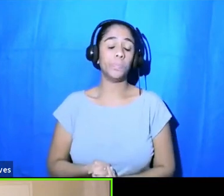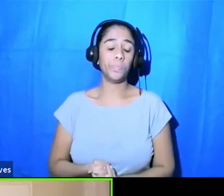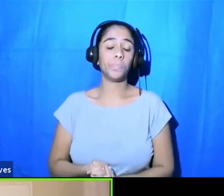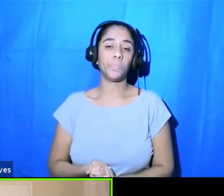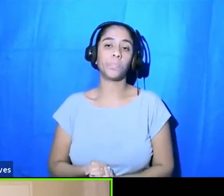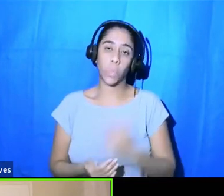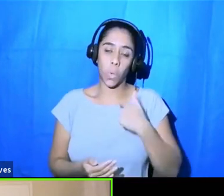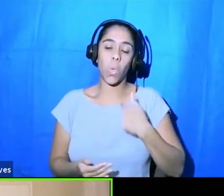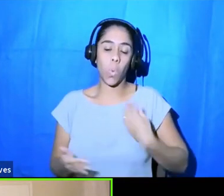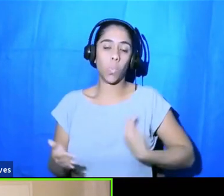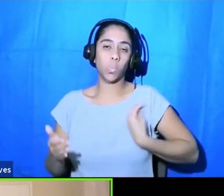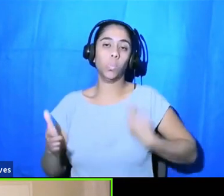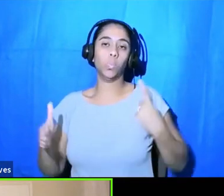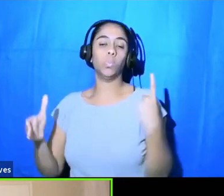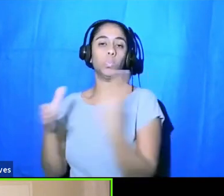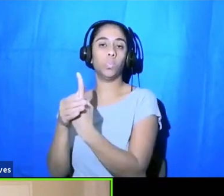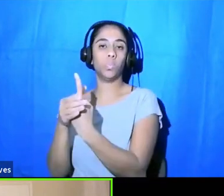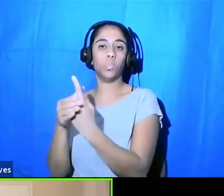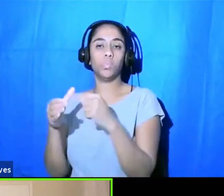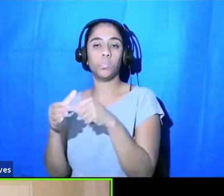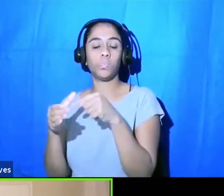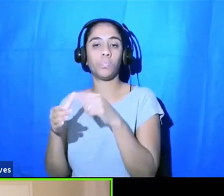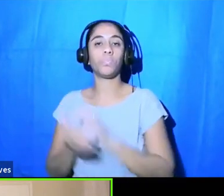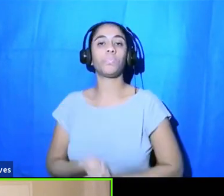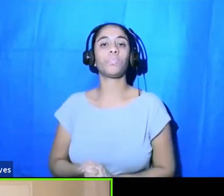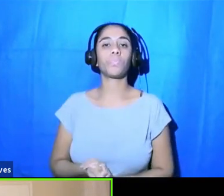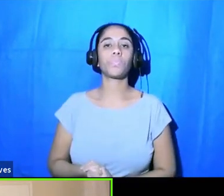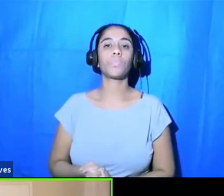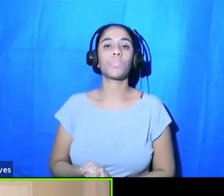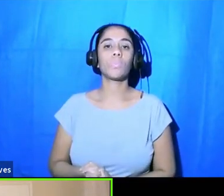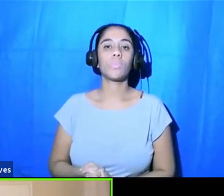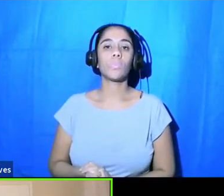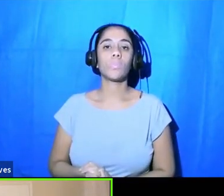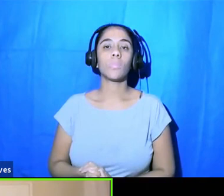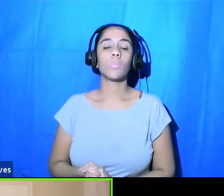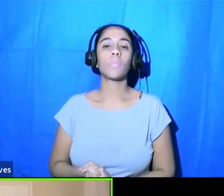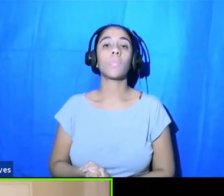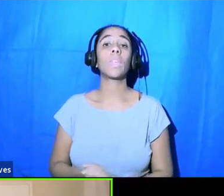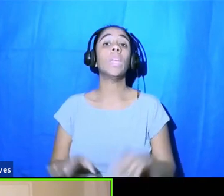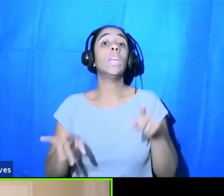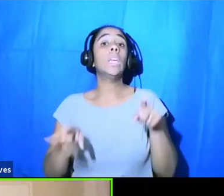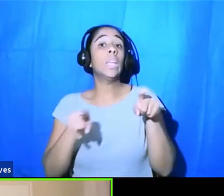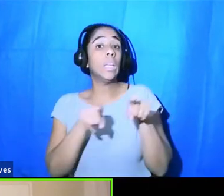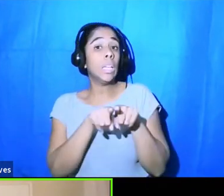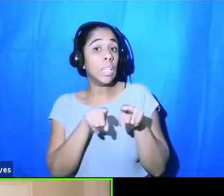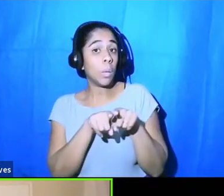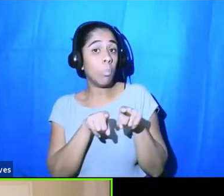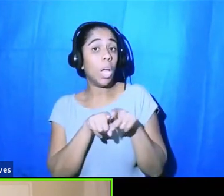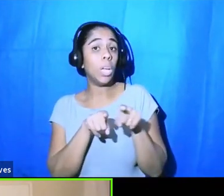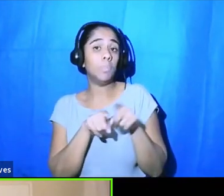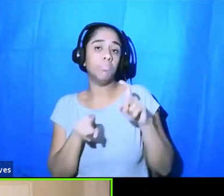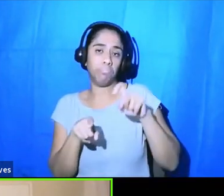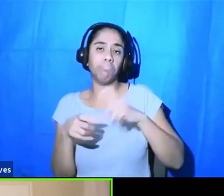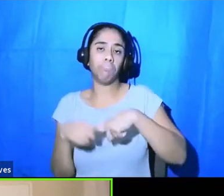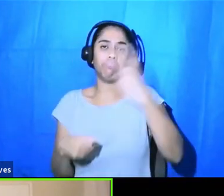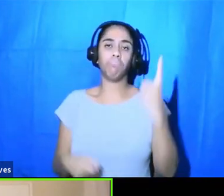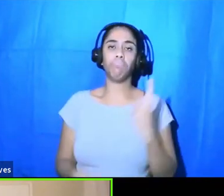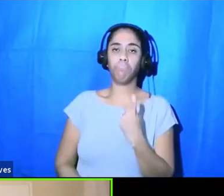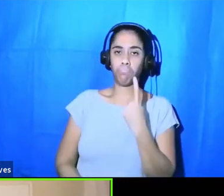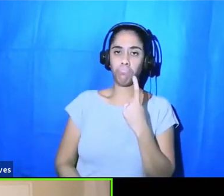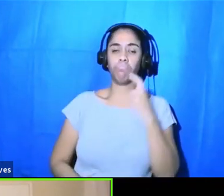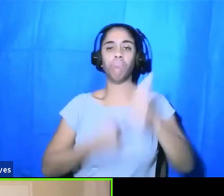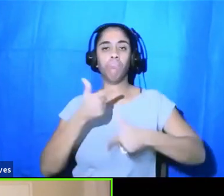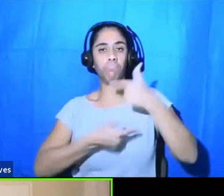E fomos em uma lista independente, levantada desde as organizações barriais